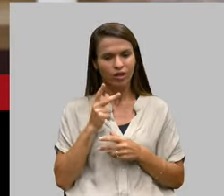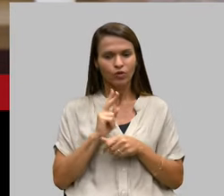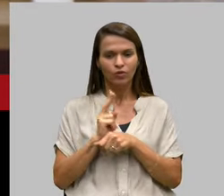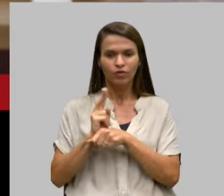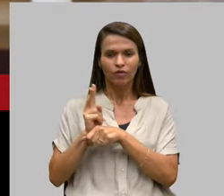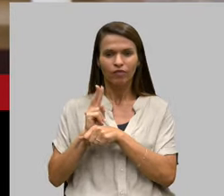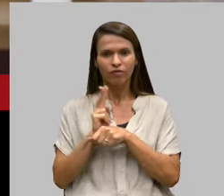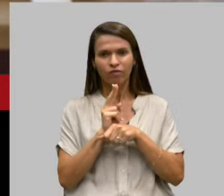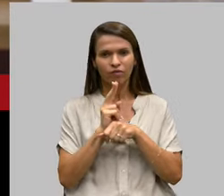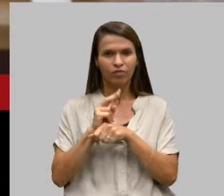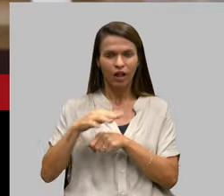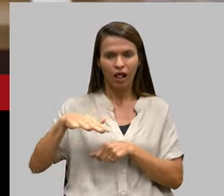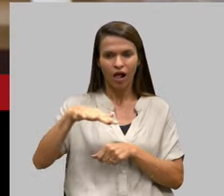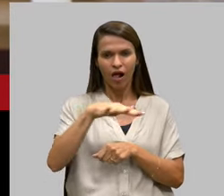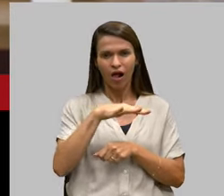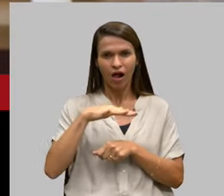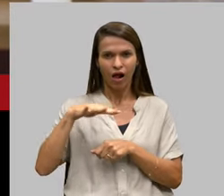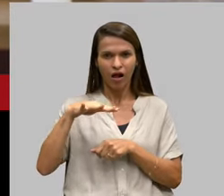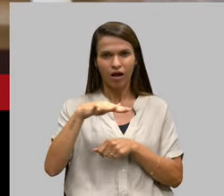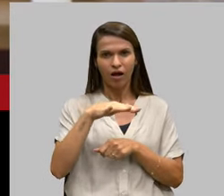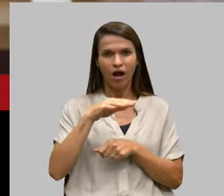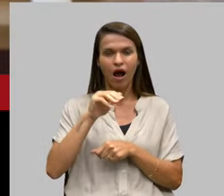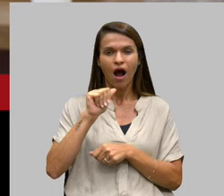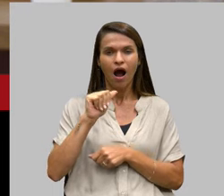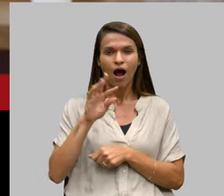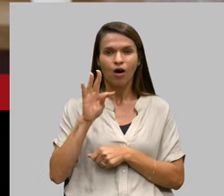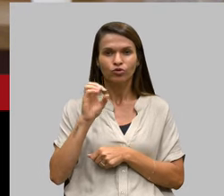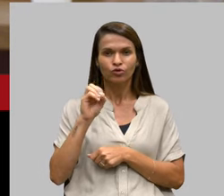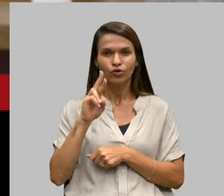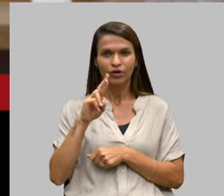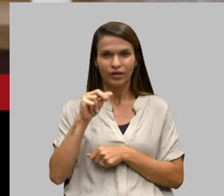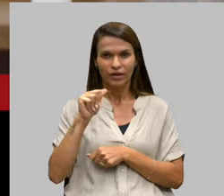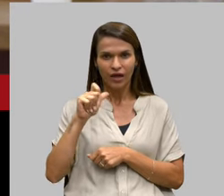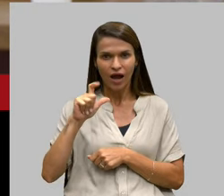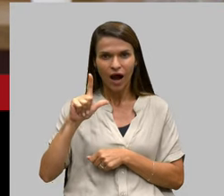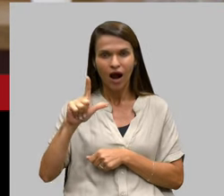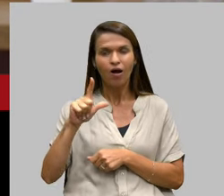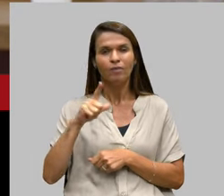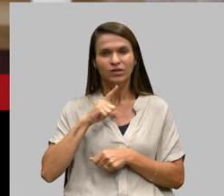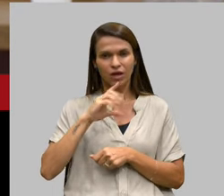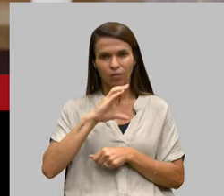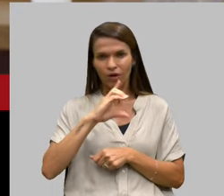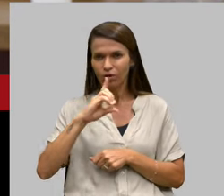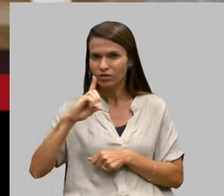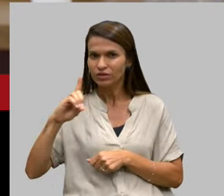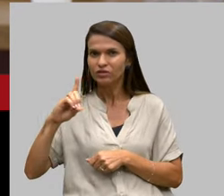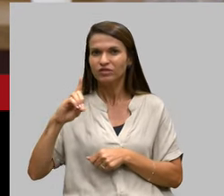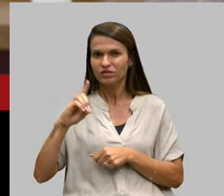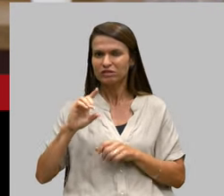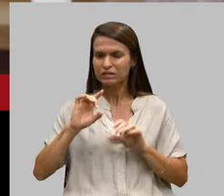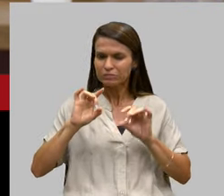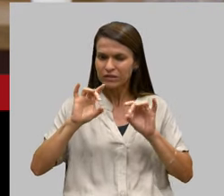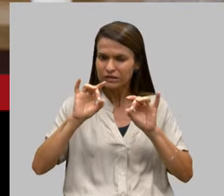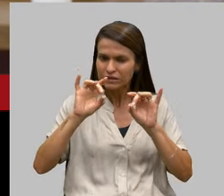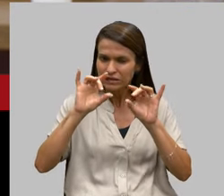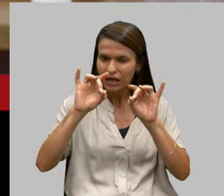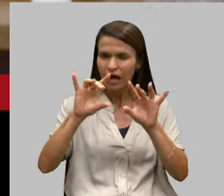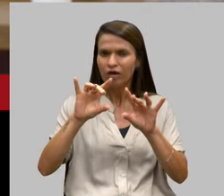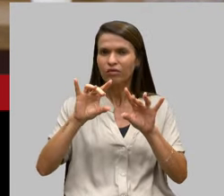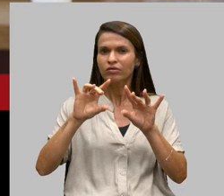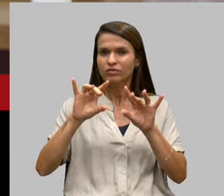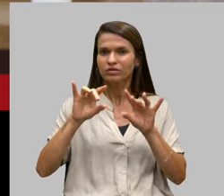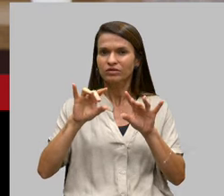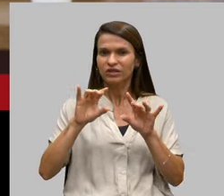mais na parte atuarial mas a gente tem uma uma Coordenadoria uma Coordenadoria especializada nessa de de